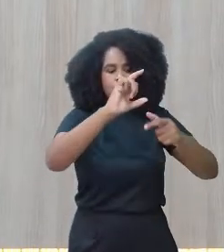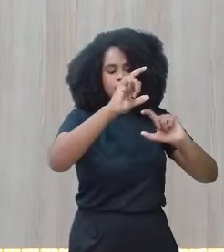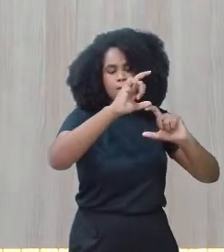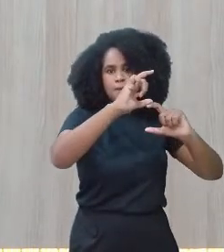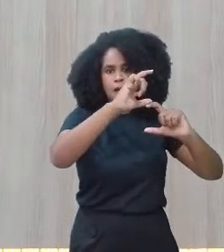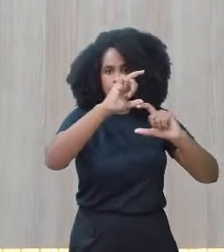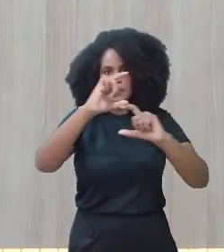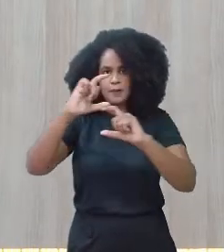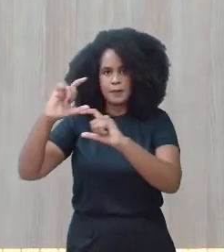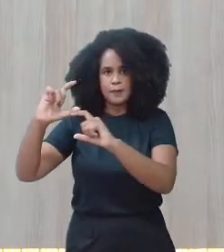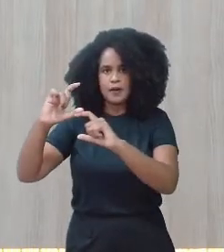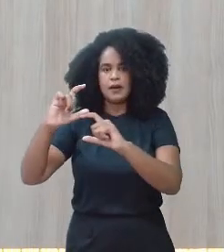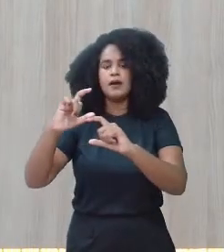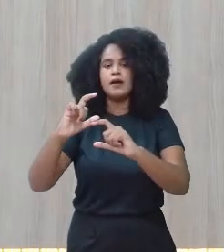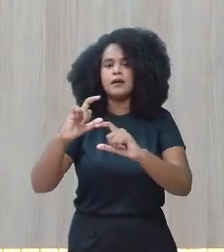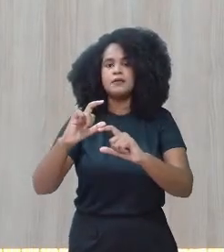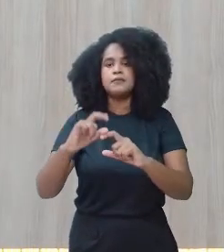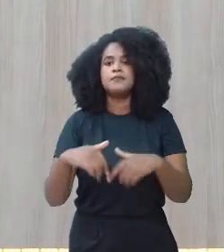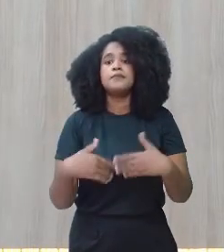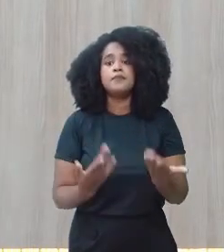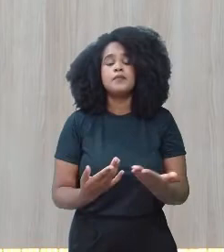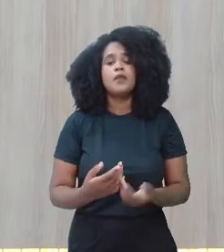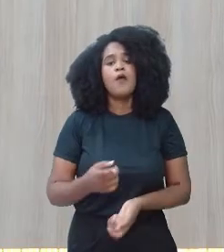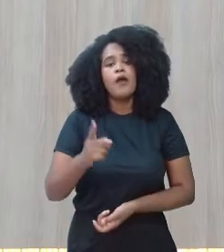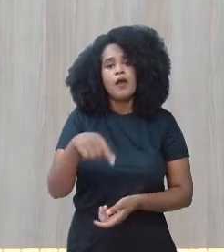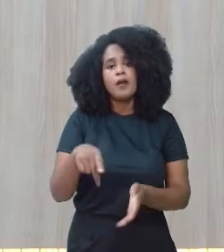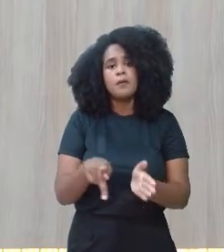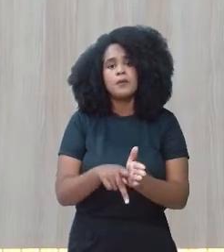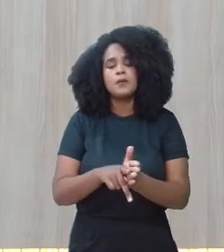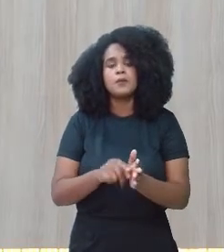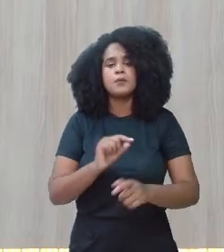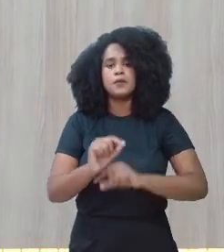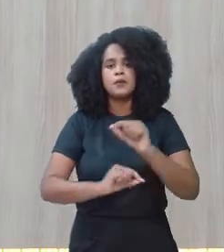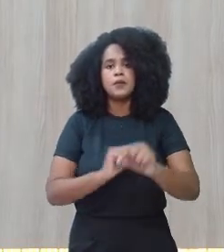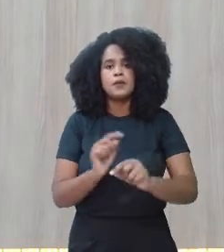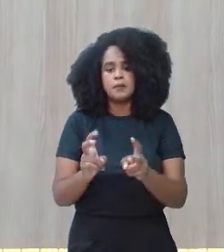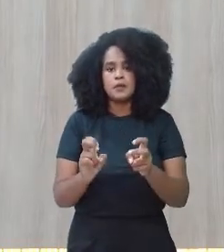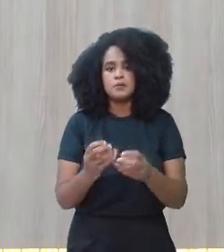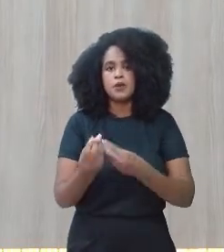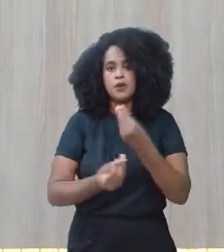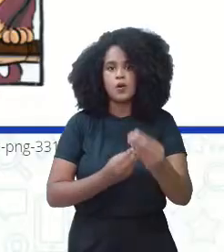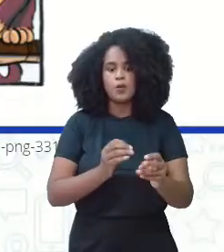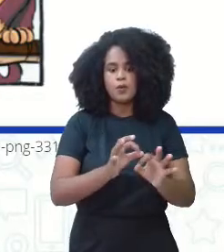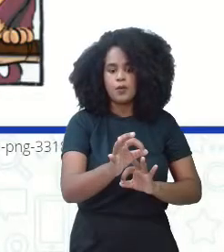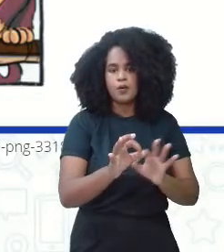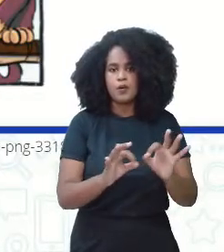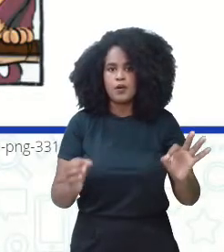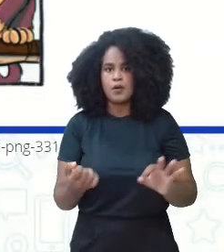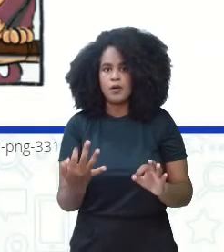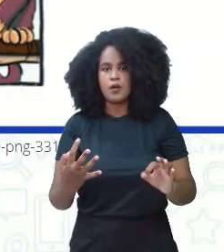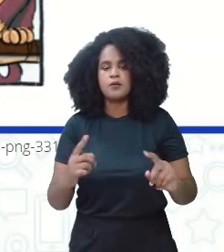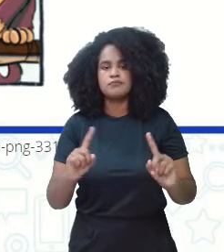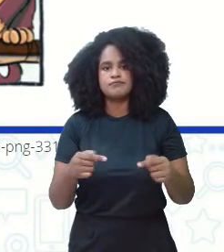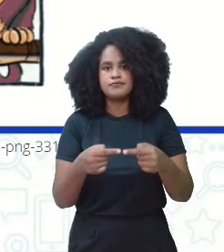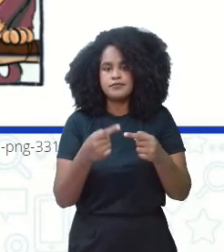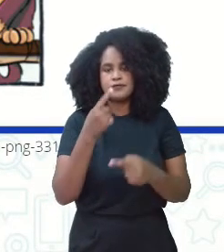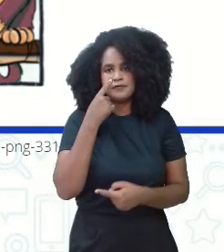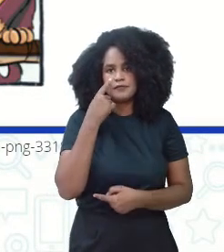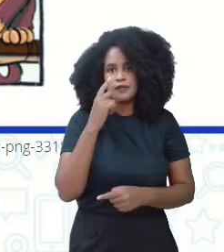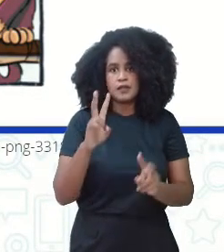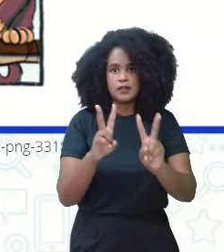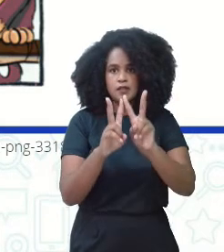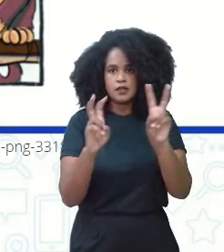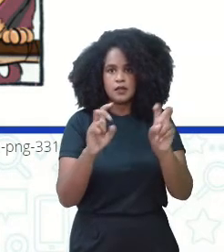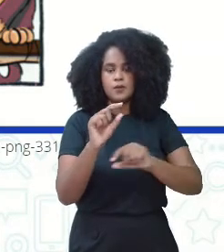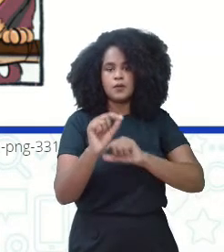né, gente? E aí eu trago para que a gente comece a perceber essa relação entre as medidas. Olha que interessante. A tirinha tem um título assim, ó,